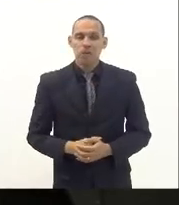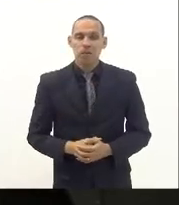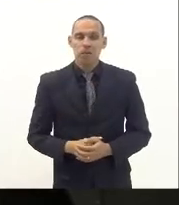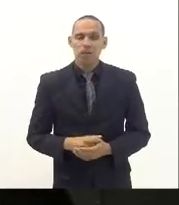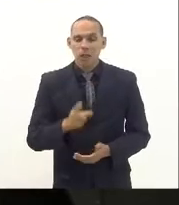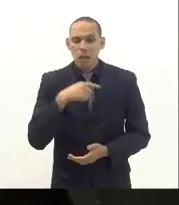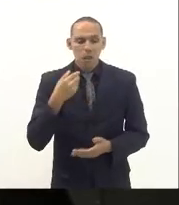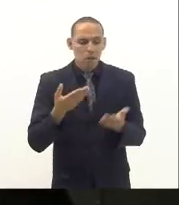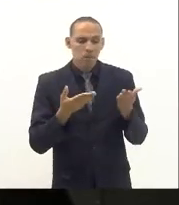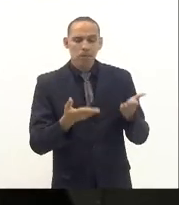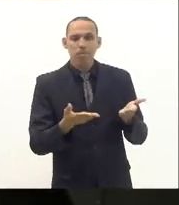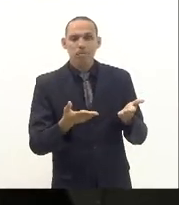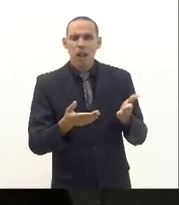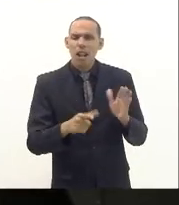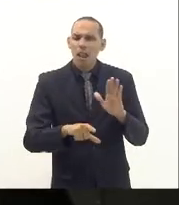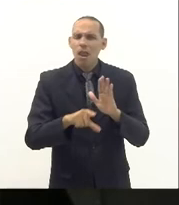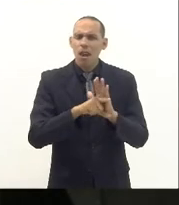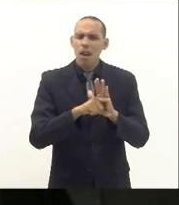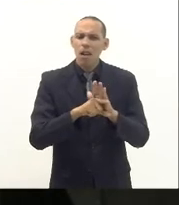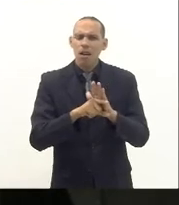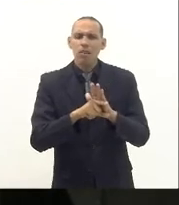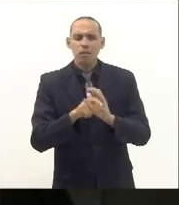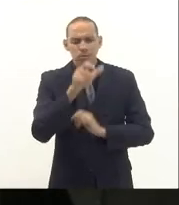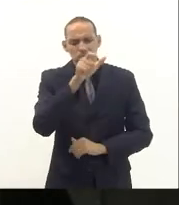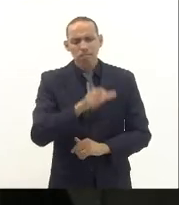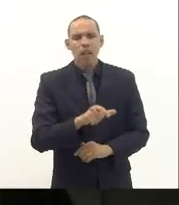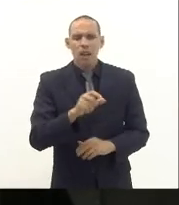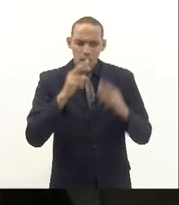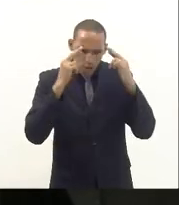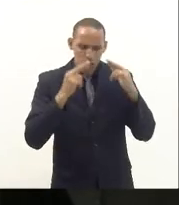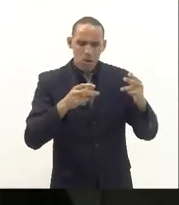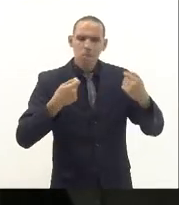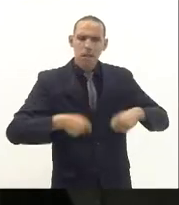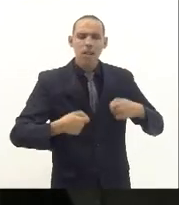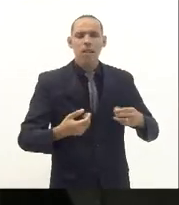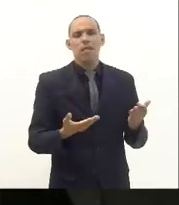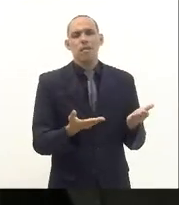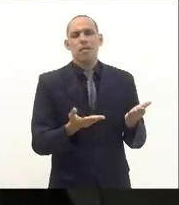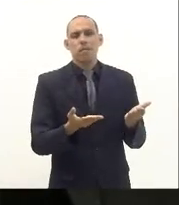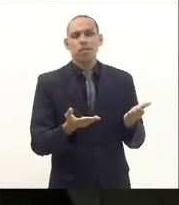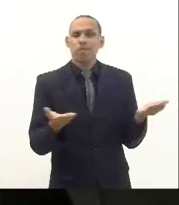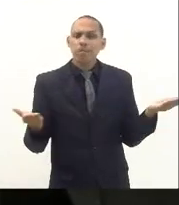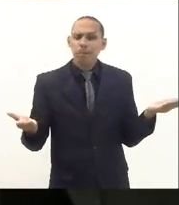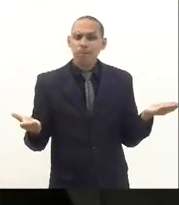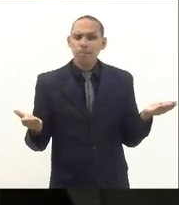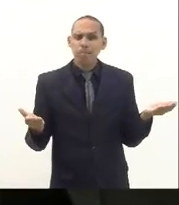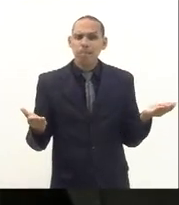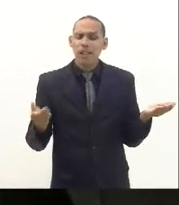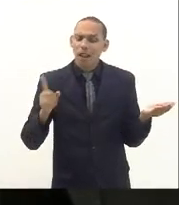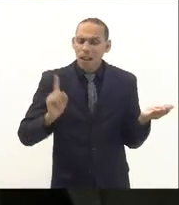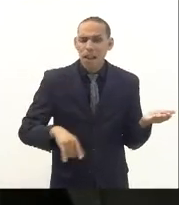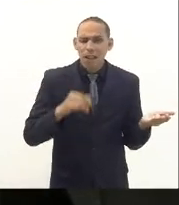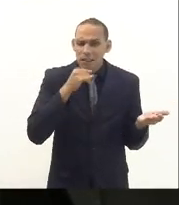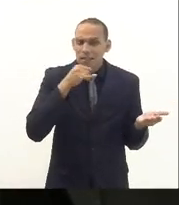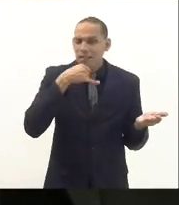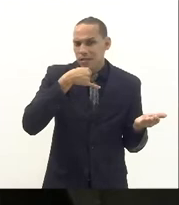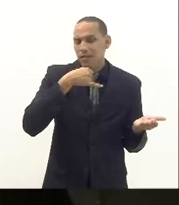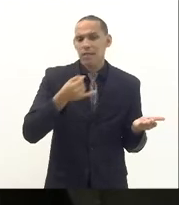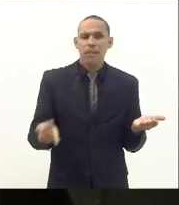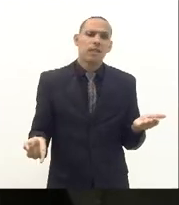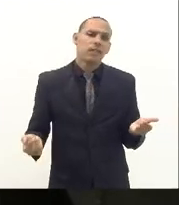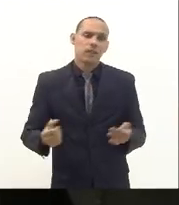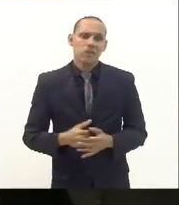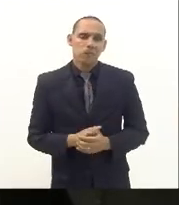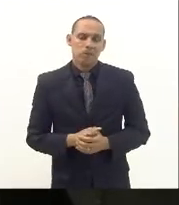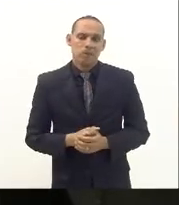morreu uma agente da lei que deveria ser respeitado então é é baixe mar o